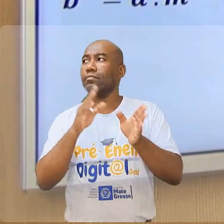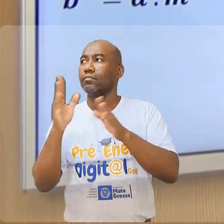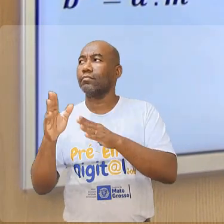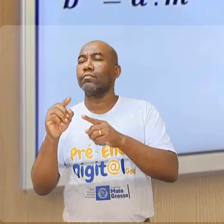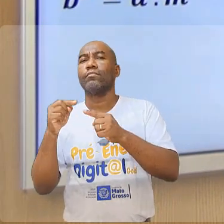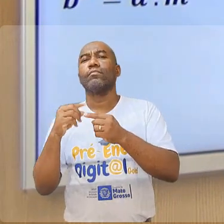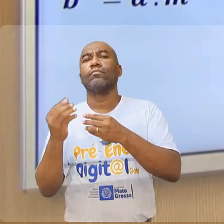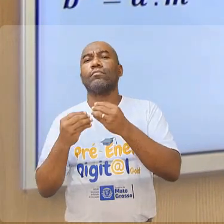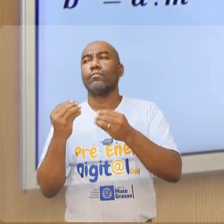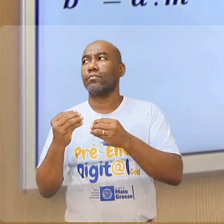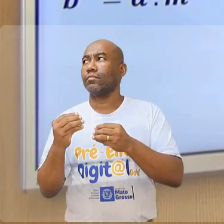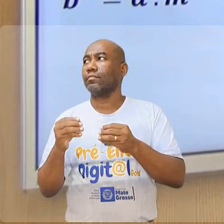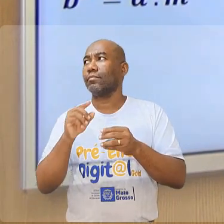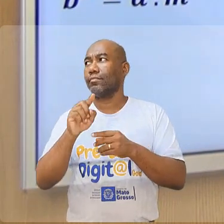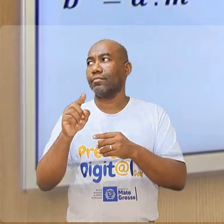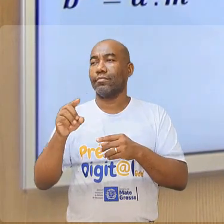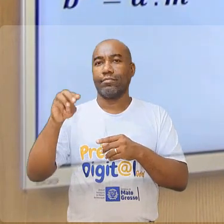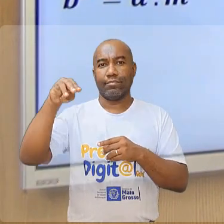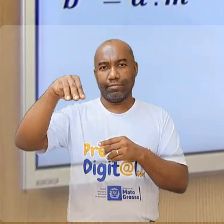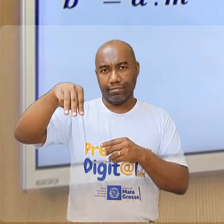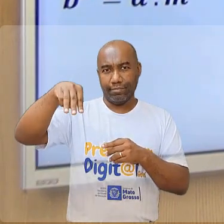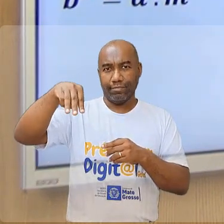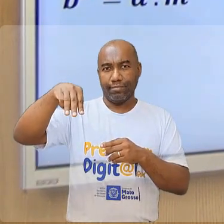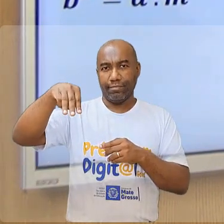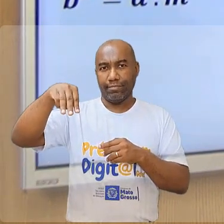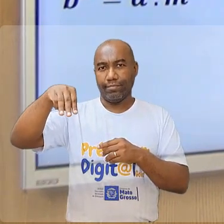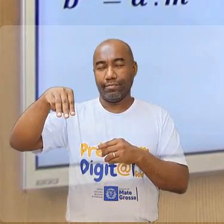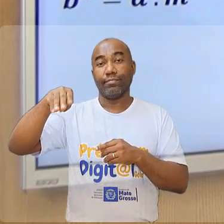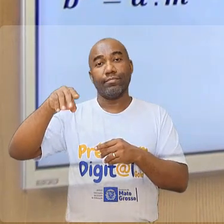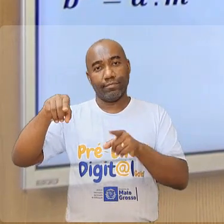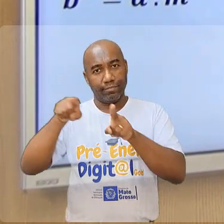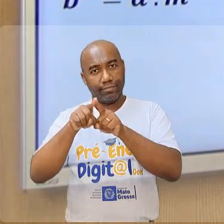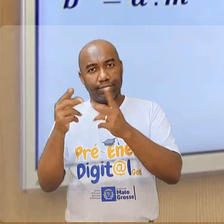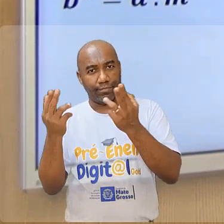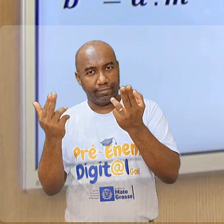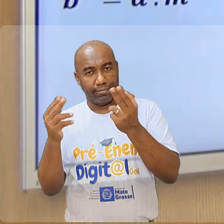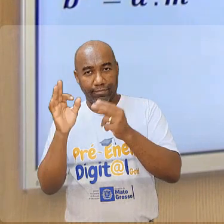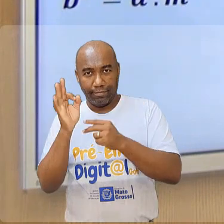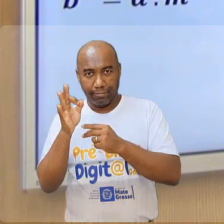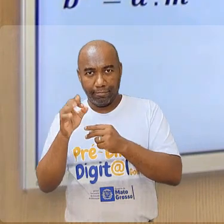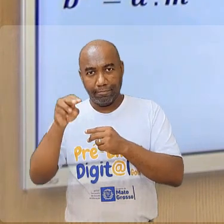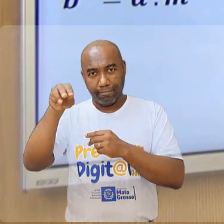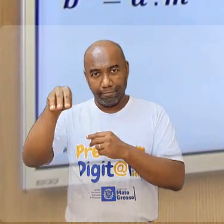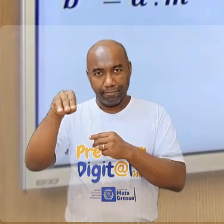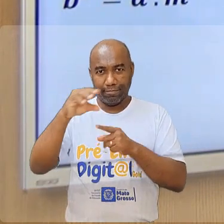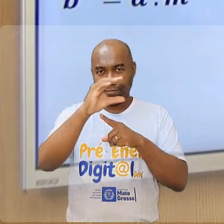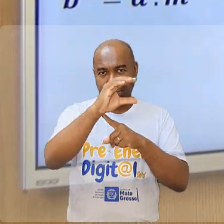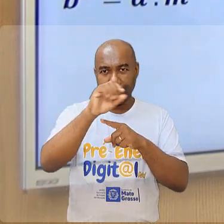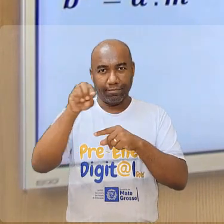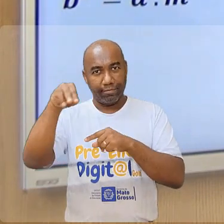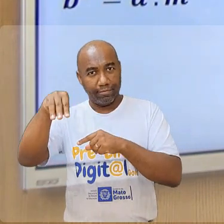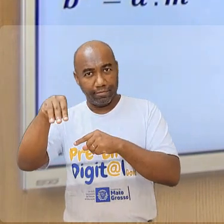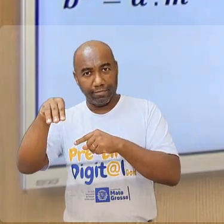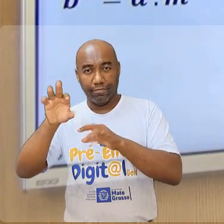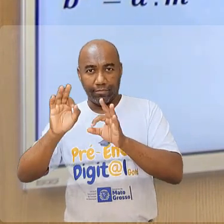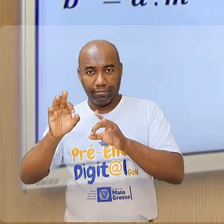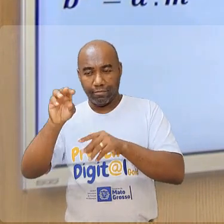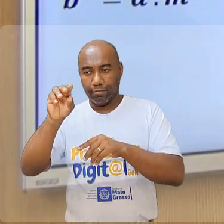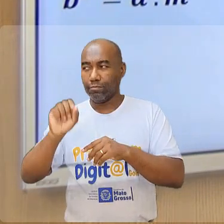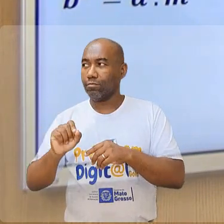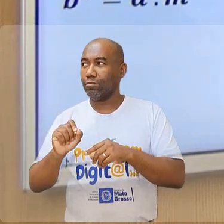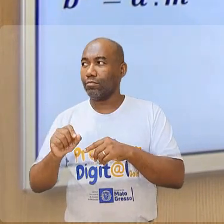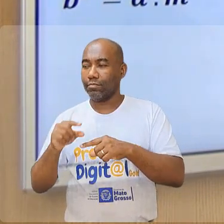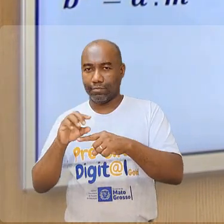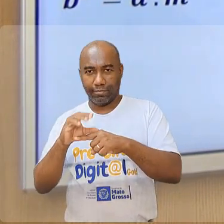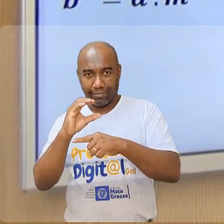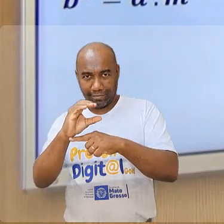posição não precisa olhar relação eu vou pegar esse lado também do treino que quer não tá vendo vou pegar os a gente mude lado homólogo beleza